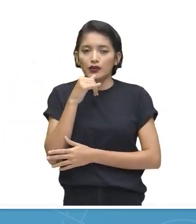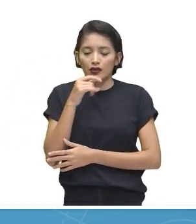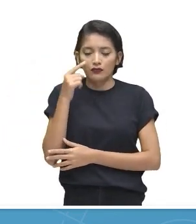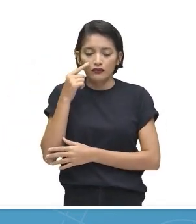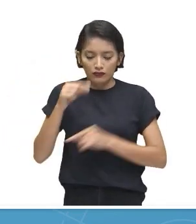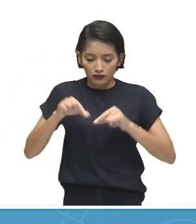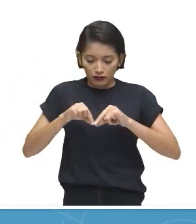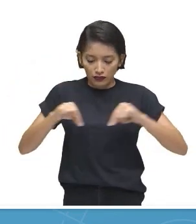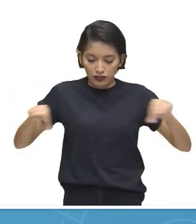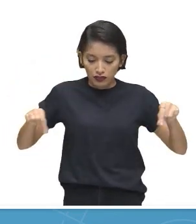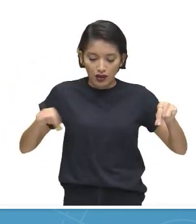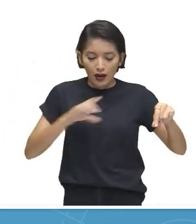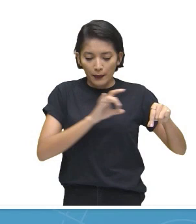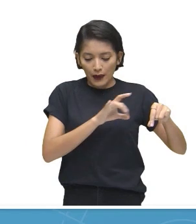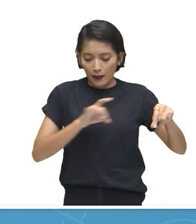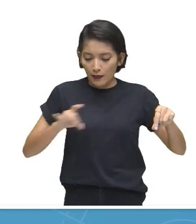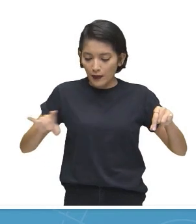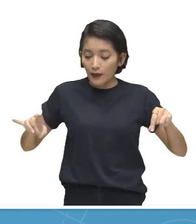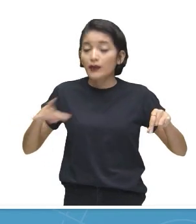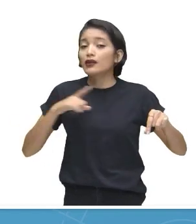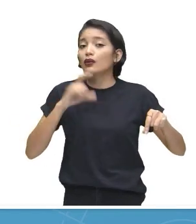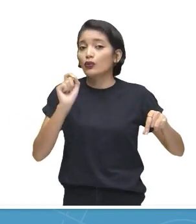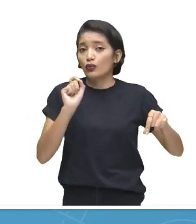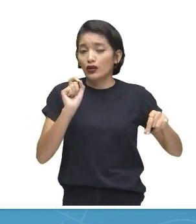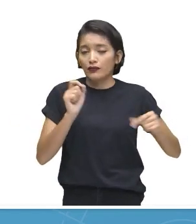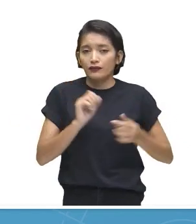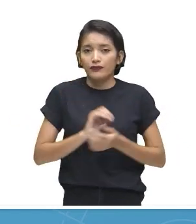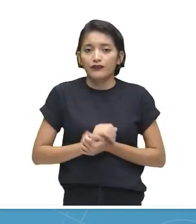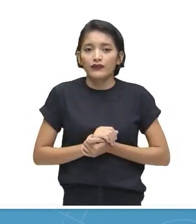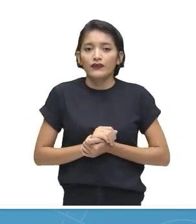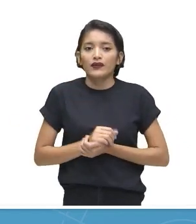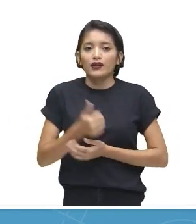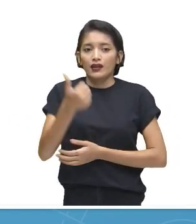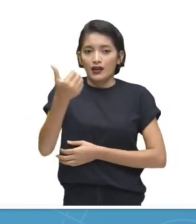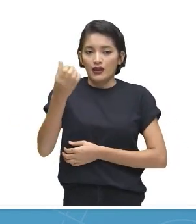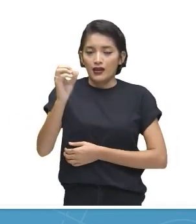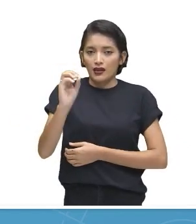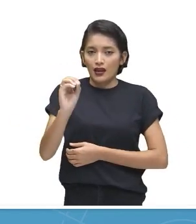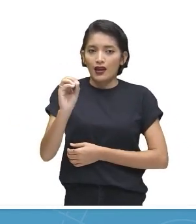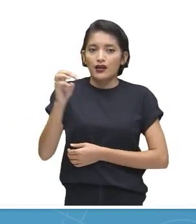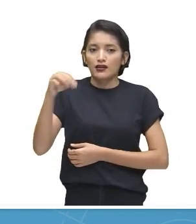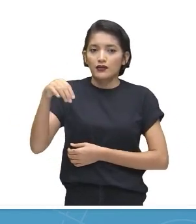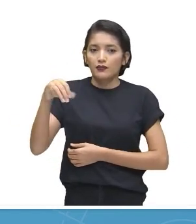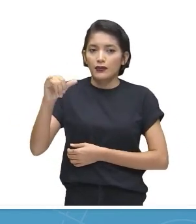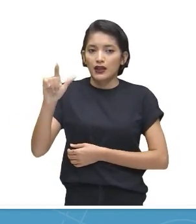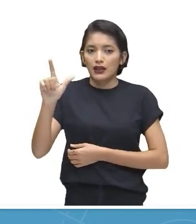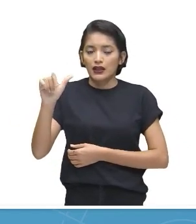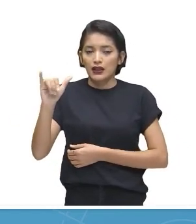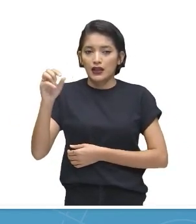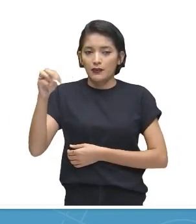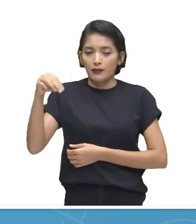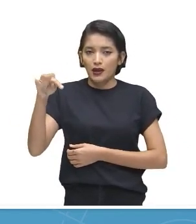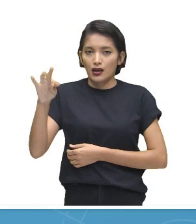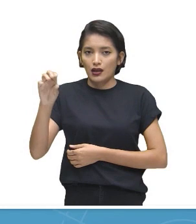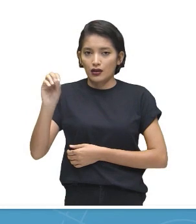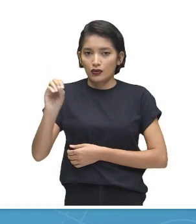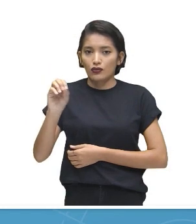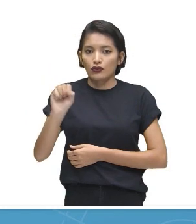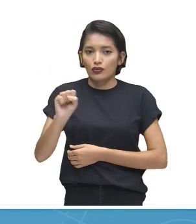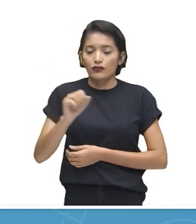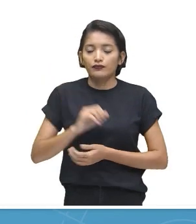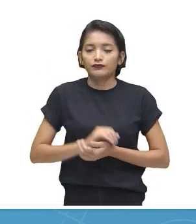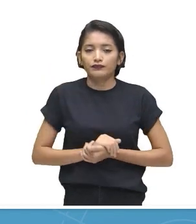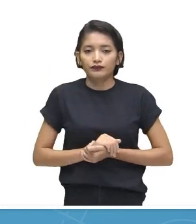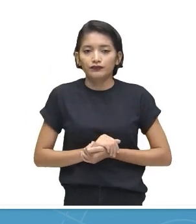régua, cada centímetro daquela régua, você tem 10 milímetros. Em 1 metro, vamos fazer o contrário